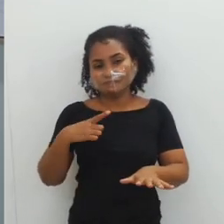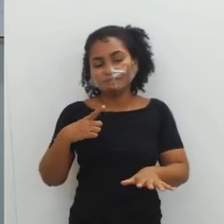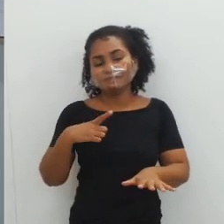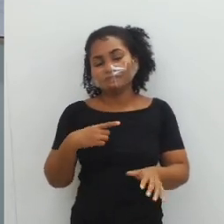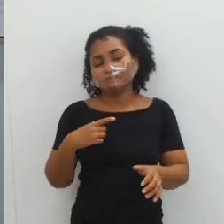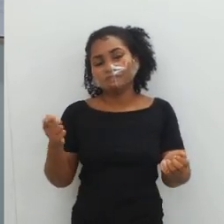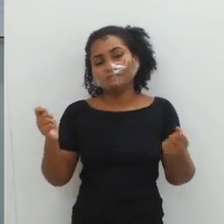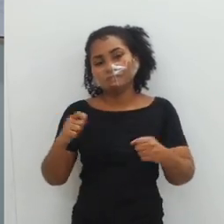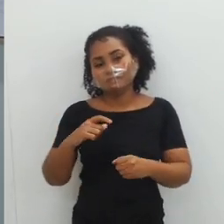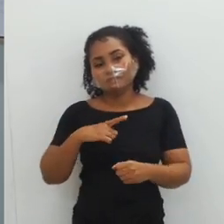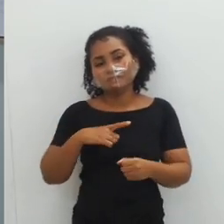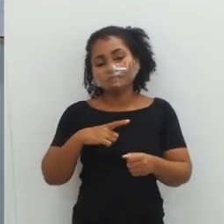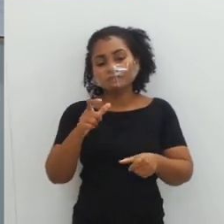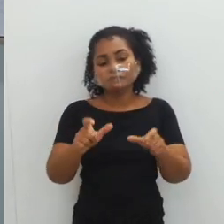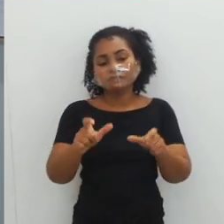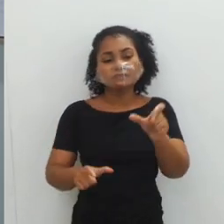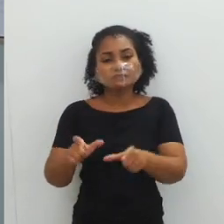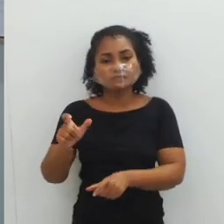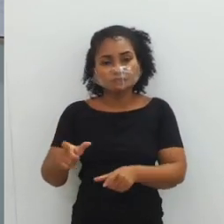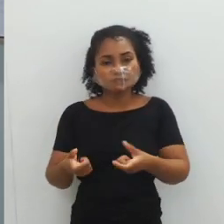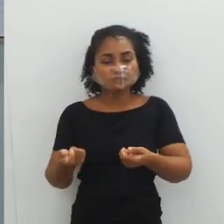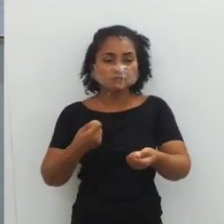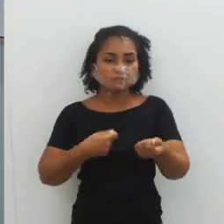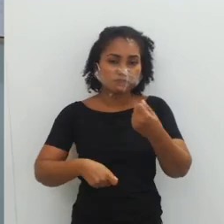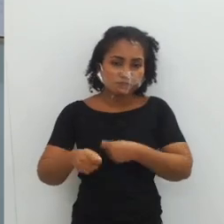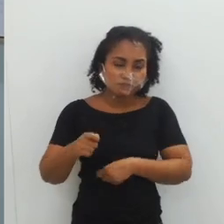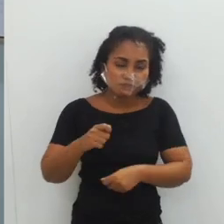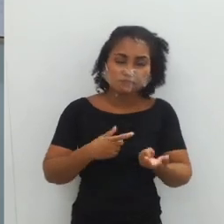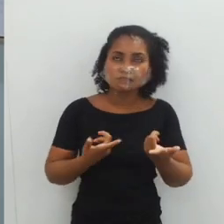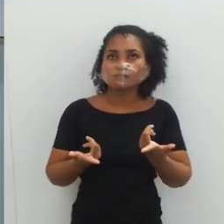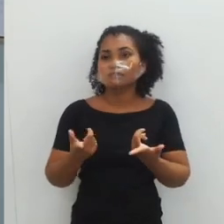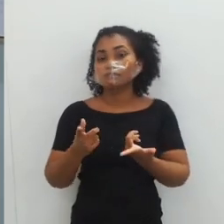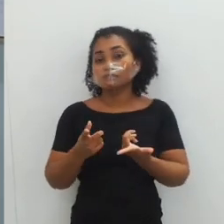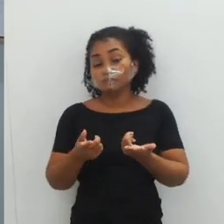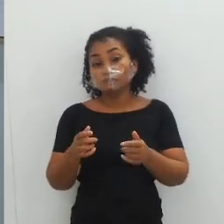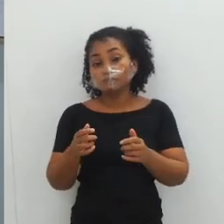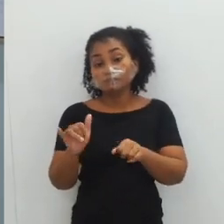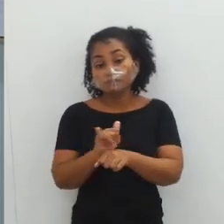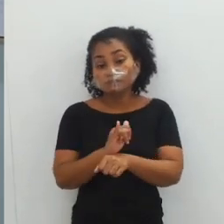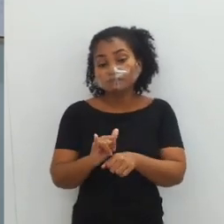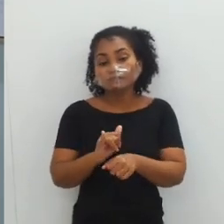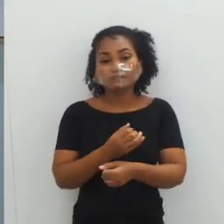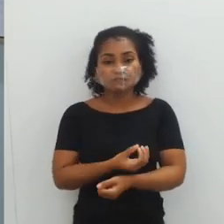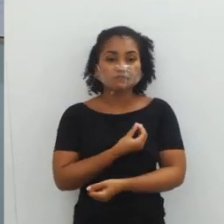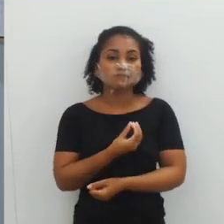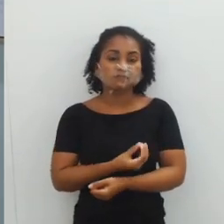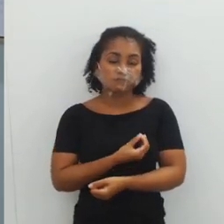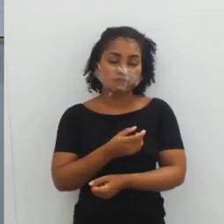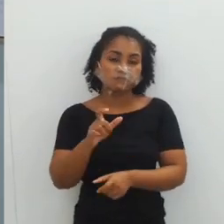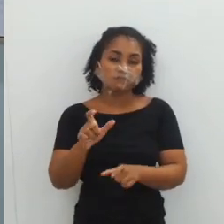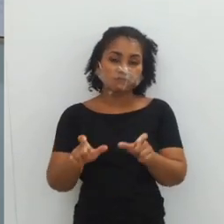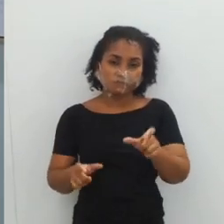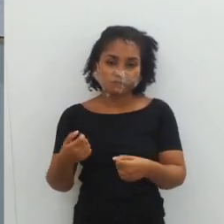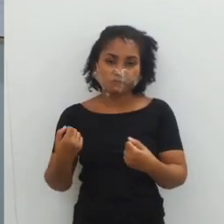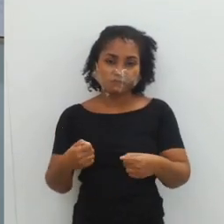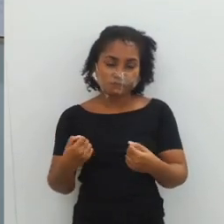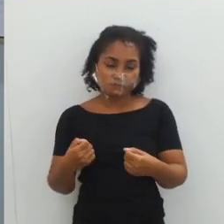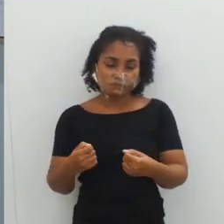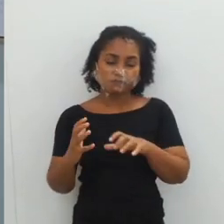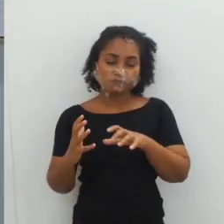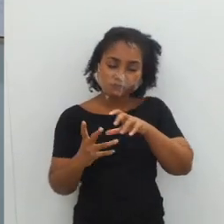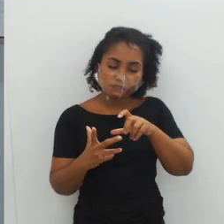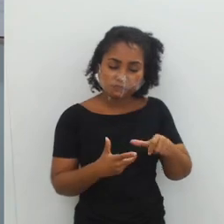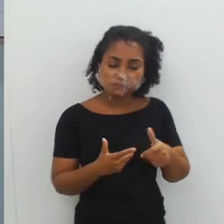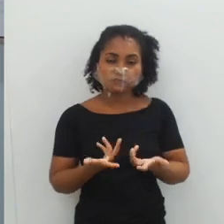separação das pessoas, das economias, das condições de vida da população mundial de um